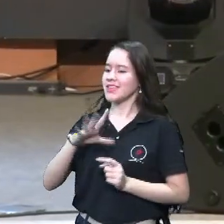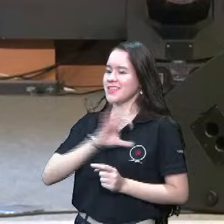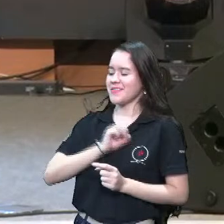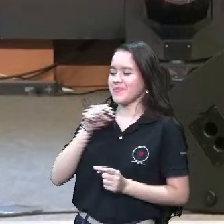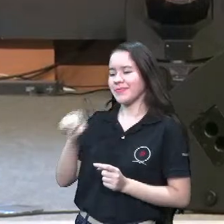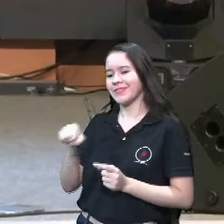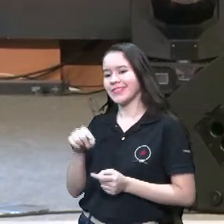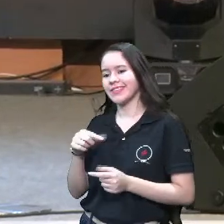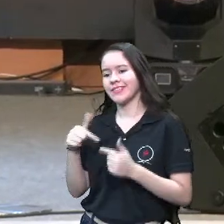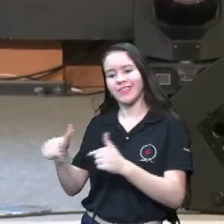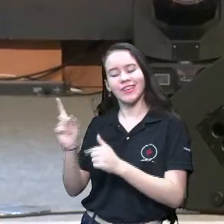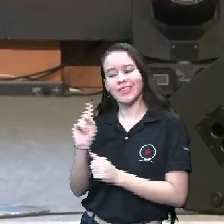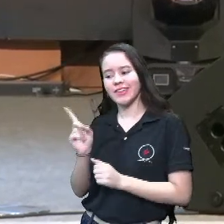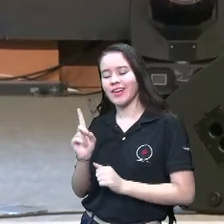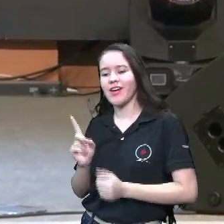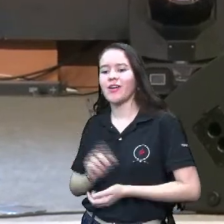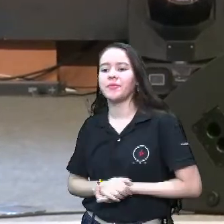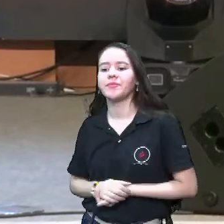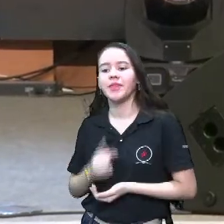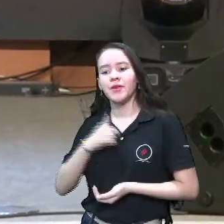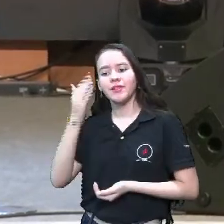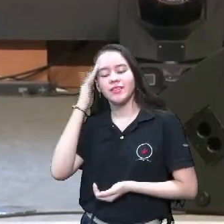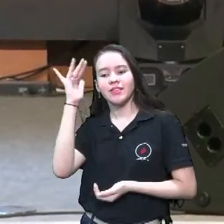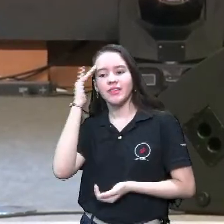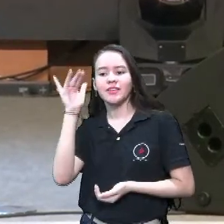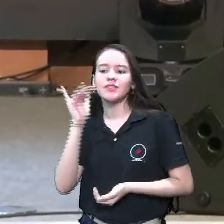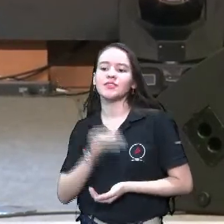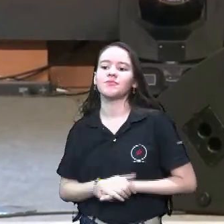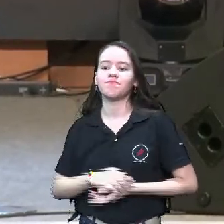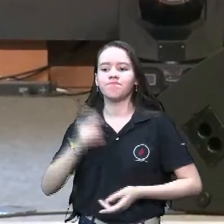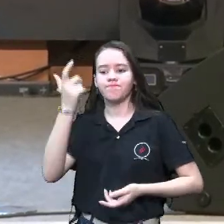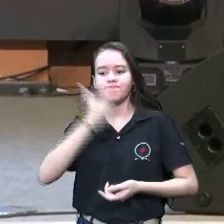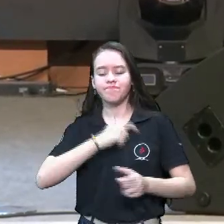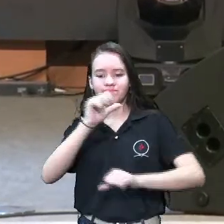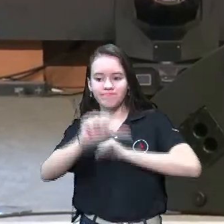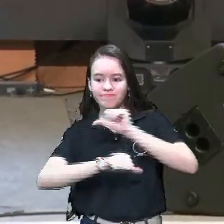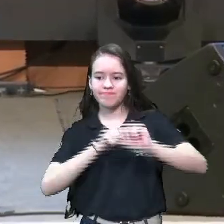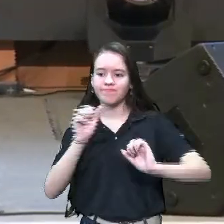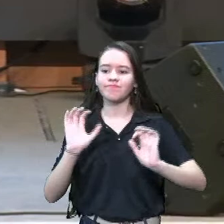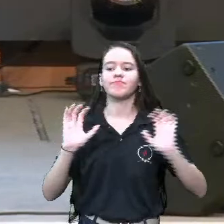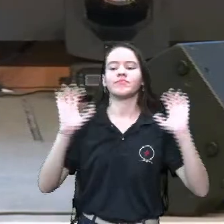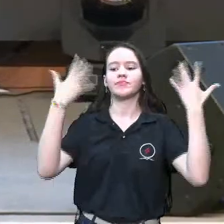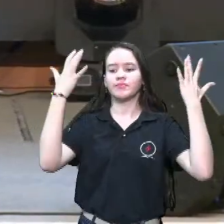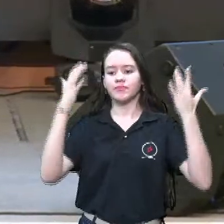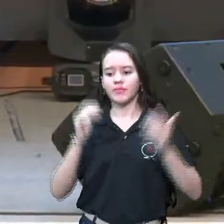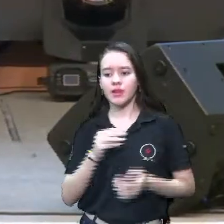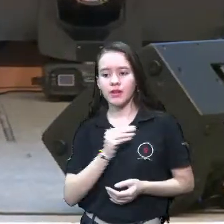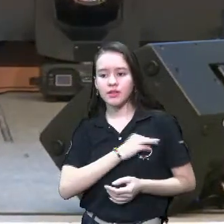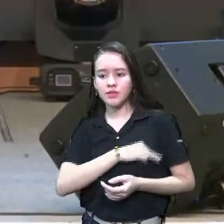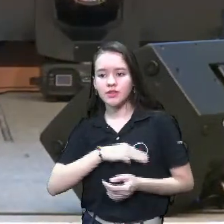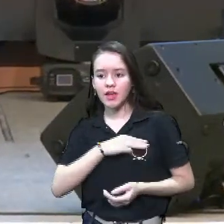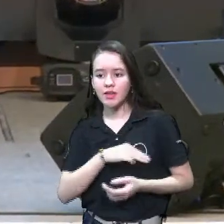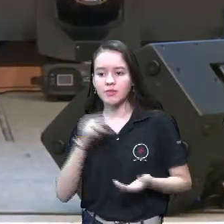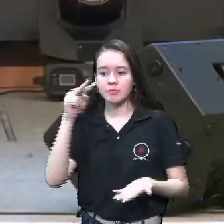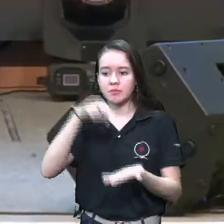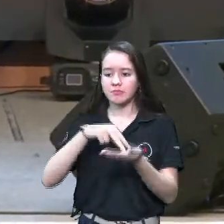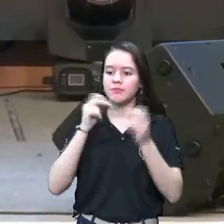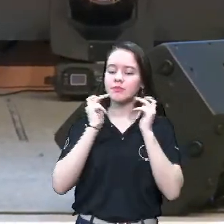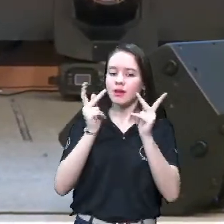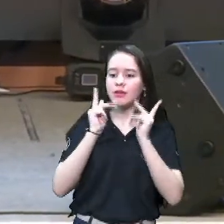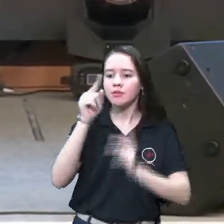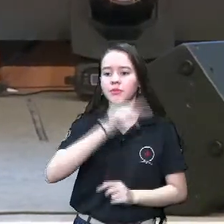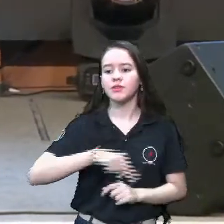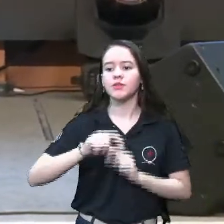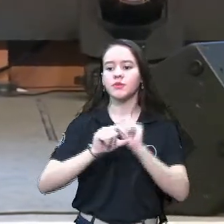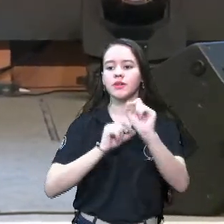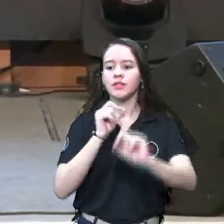faz isso não, eu entendi, ele abriu a porta, me restaurou, me levantou, me deu o ministério e me trouxe aqui para pregar para você e te dizer, tem jeito para a